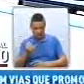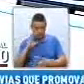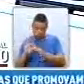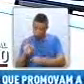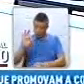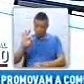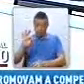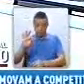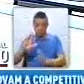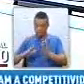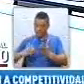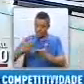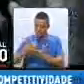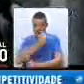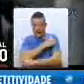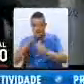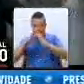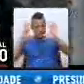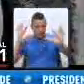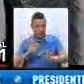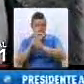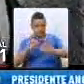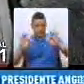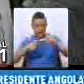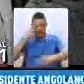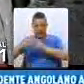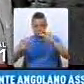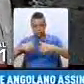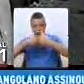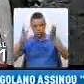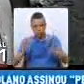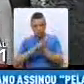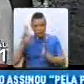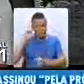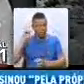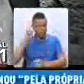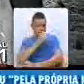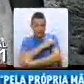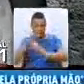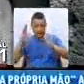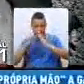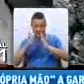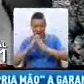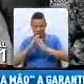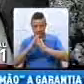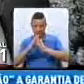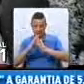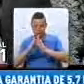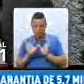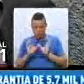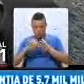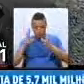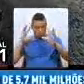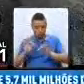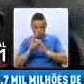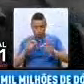escolhemos para levar a Casa da Música às pessoas. E tem lá todos os valores da Casa da Música e eles são transmitidos para a nossa orquestra, que é uma